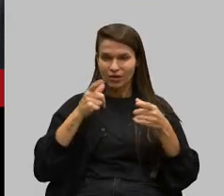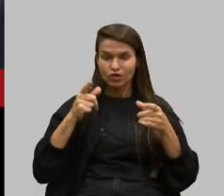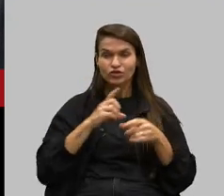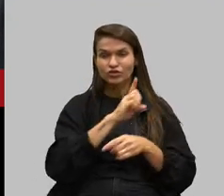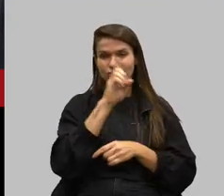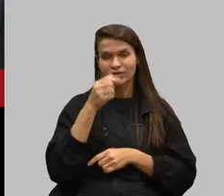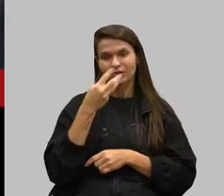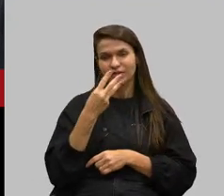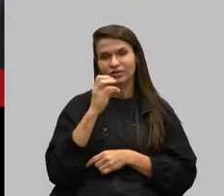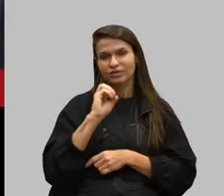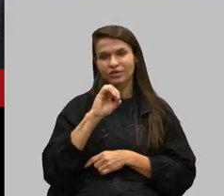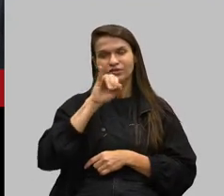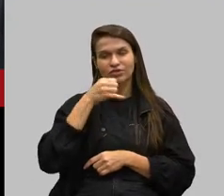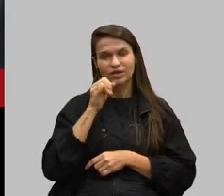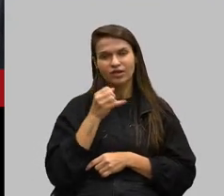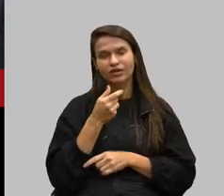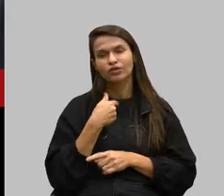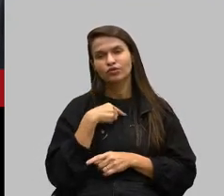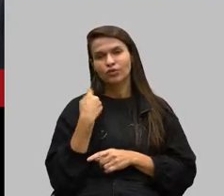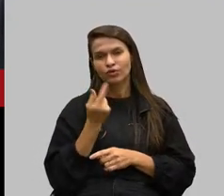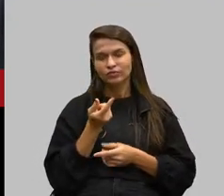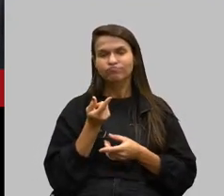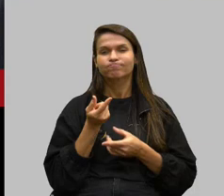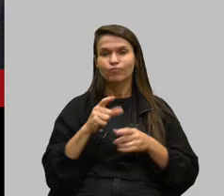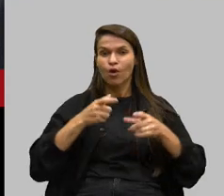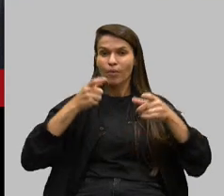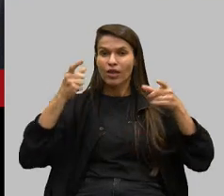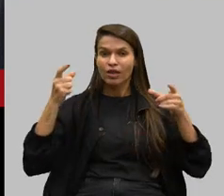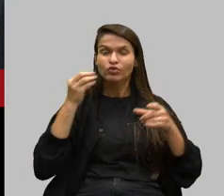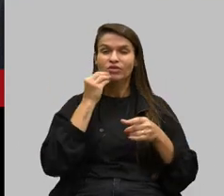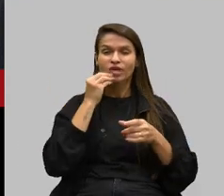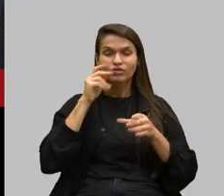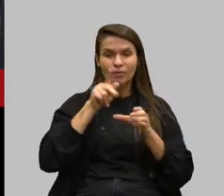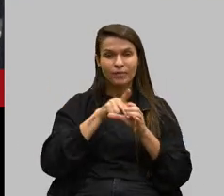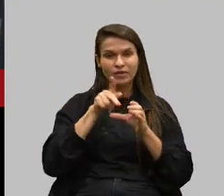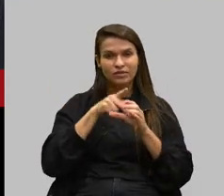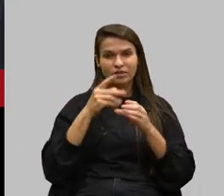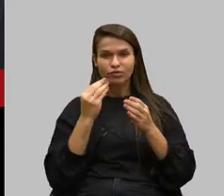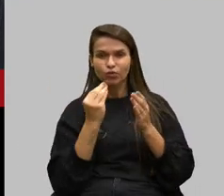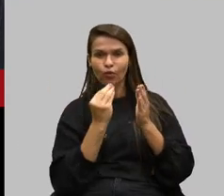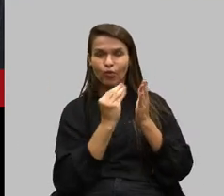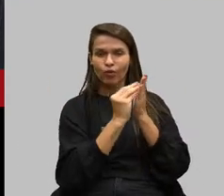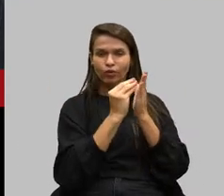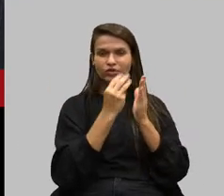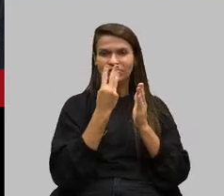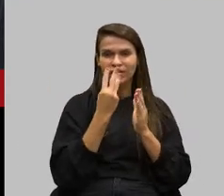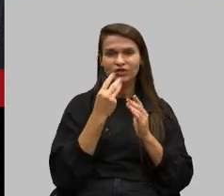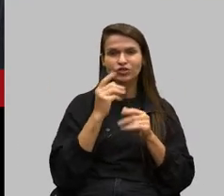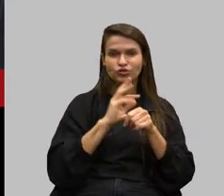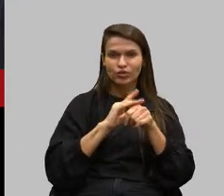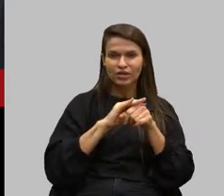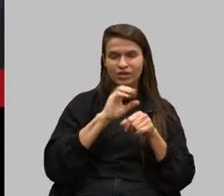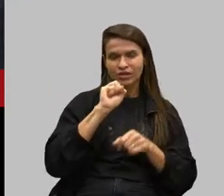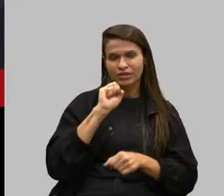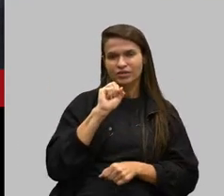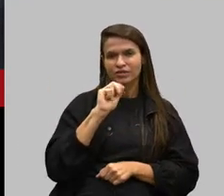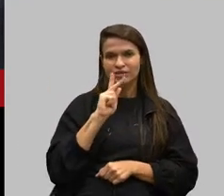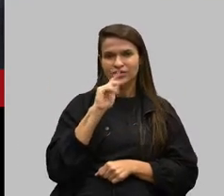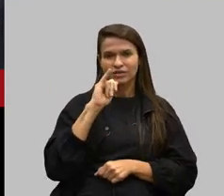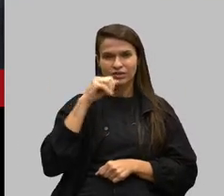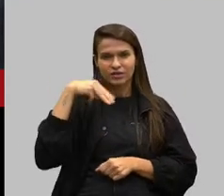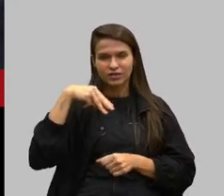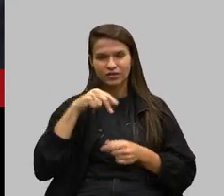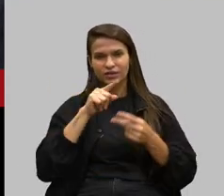janeiro a gente ampliou o teste do pezinho e colocamos três doenças Skin Gama e AM